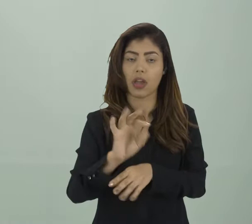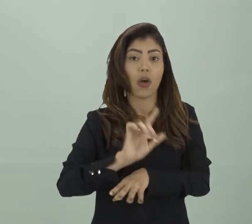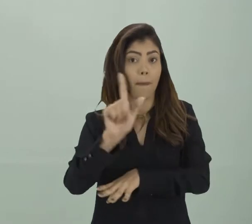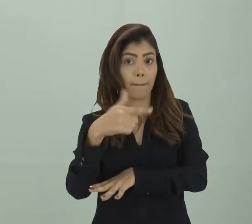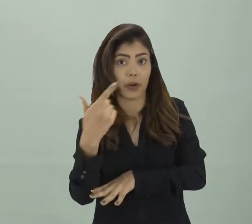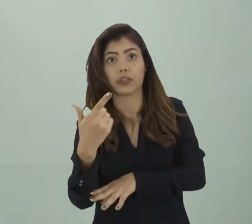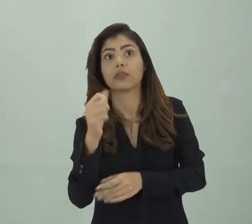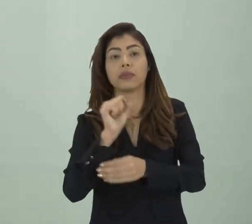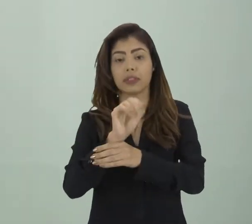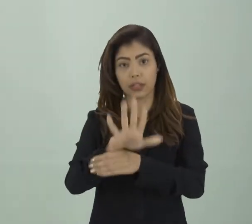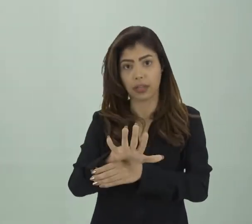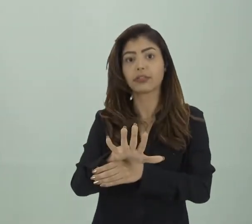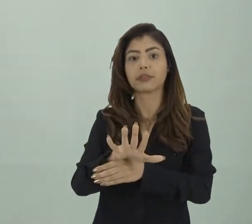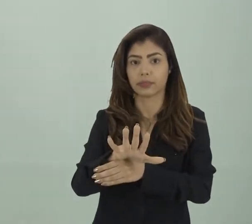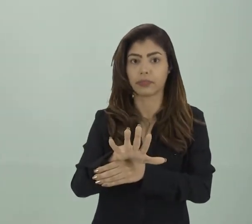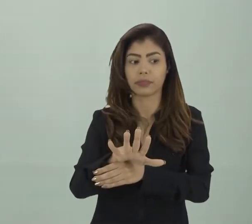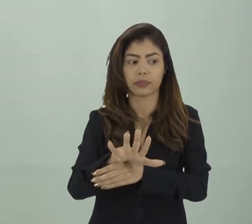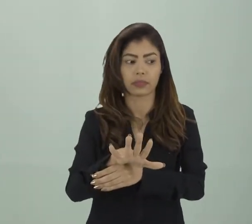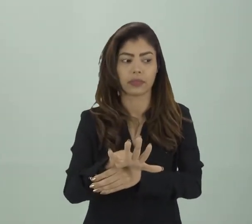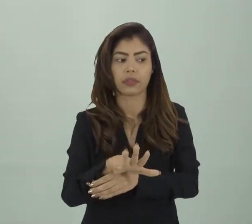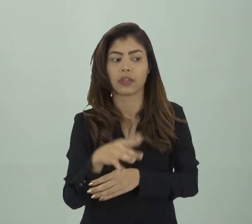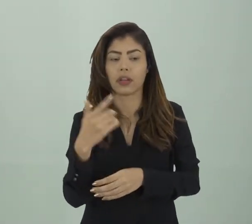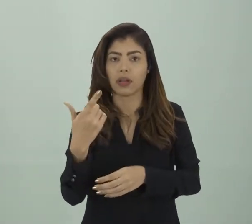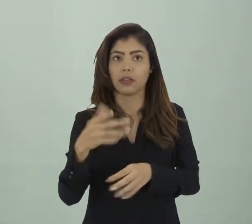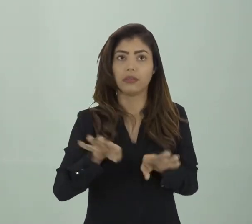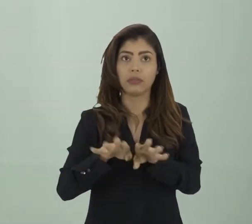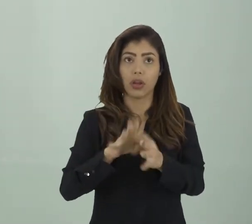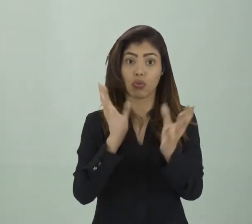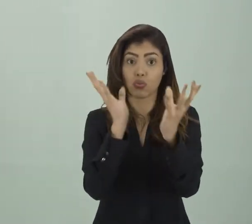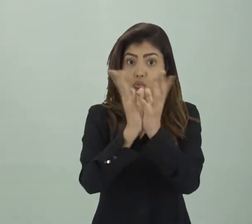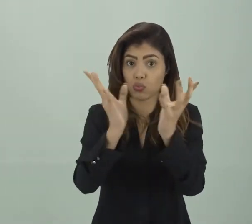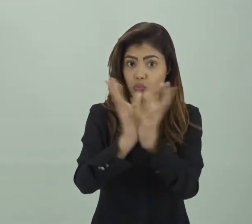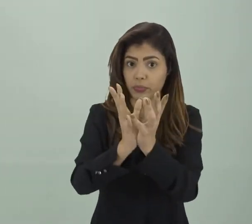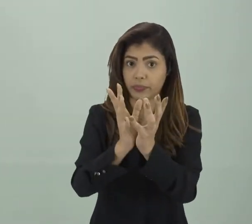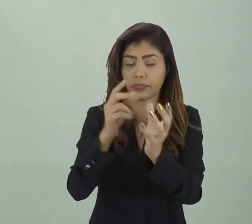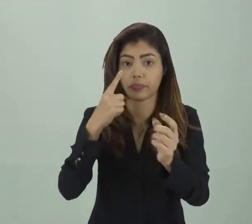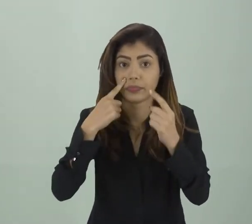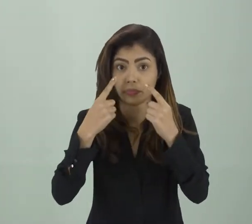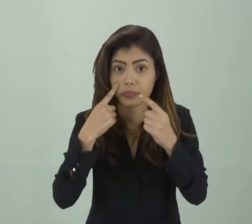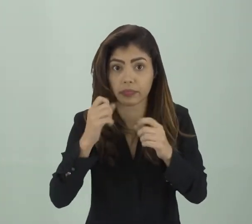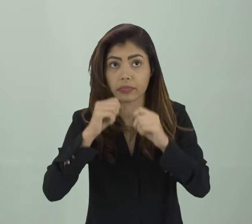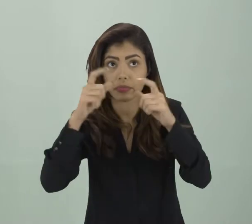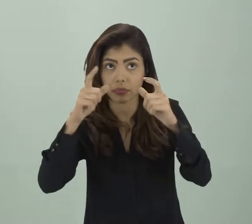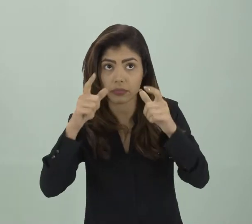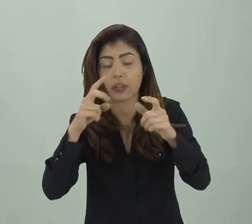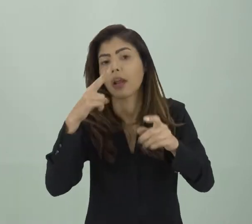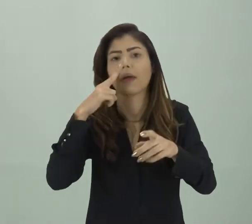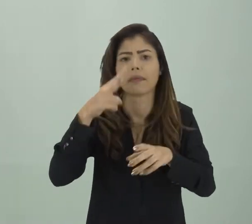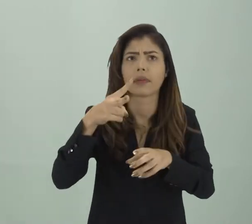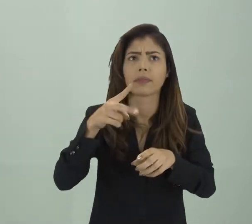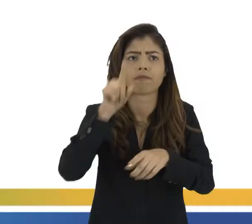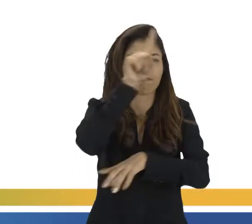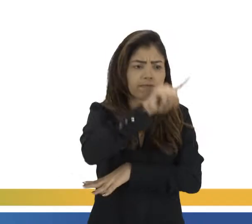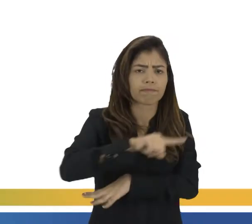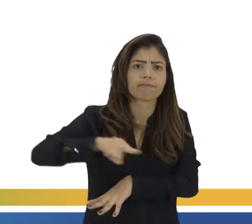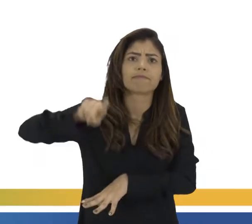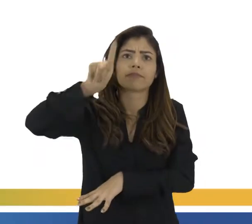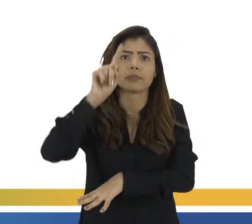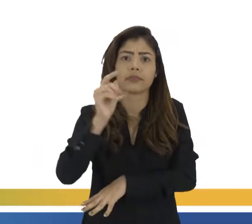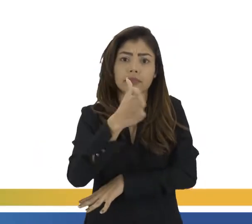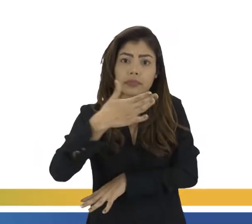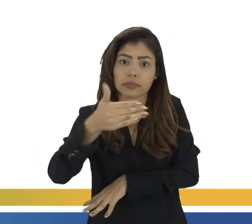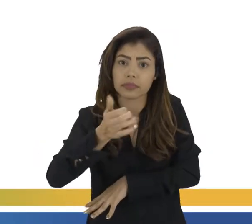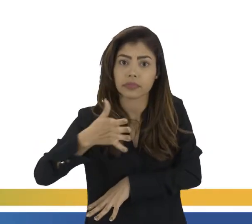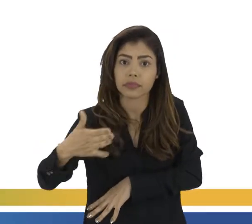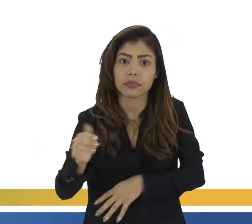slide, a questão dos grupos, certo? Se você observar, vocês estão vendo aí um grupo que os peixes,